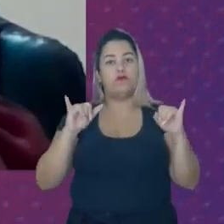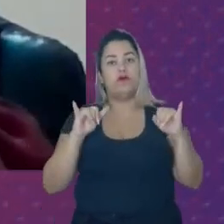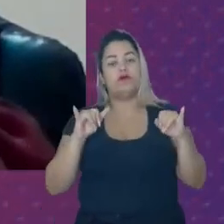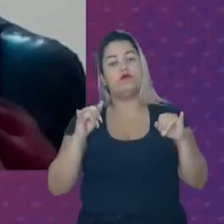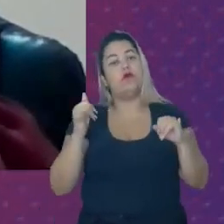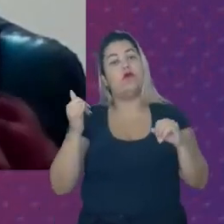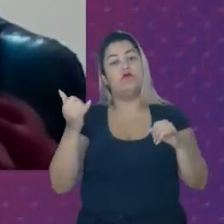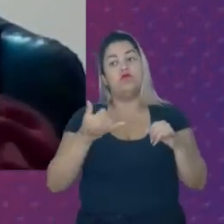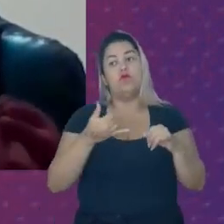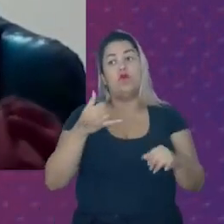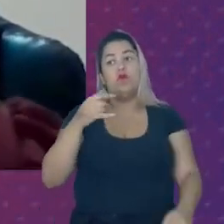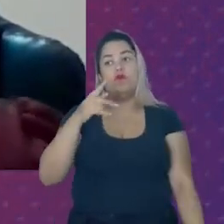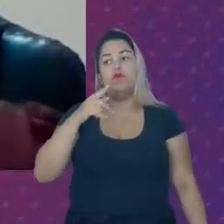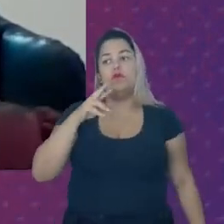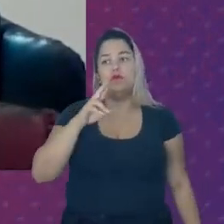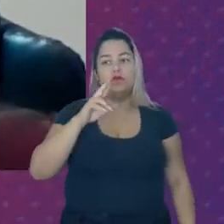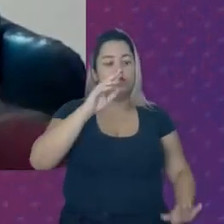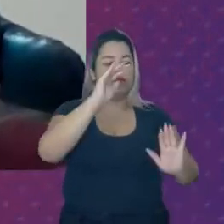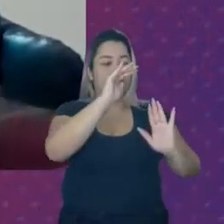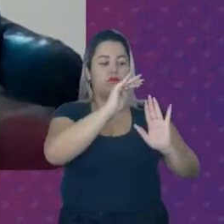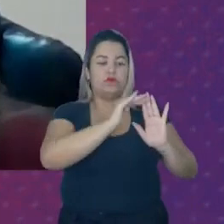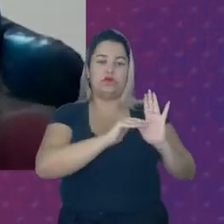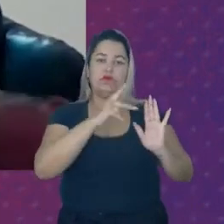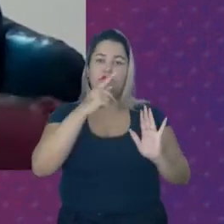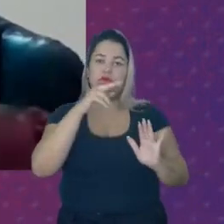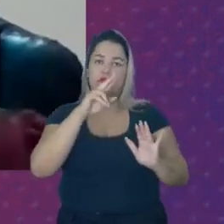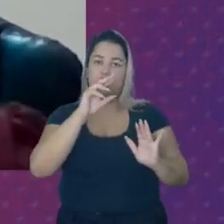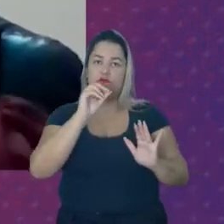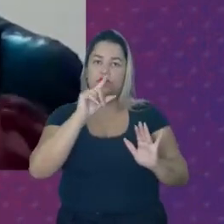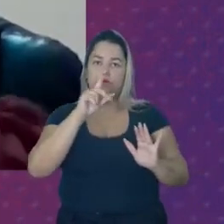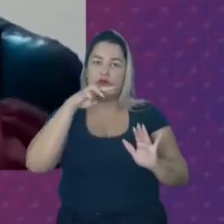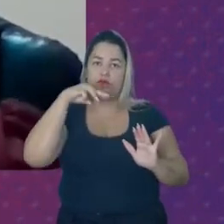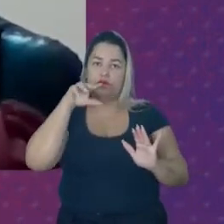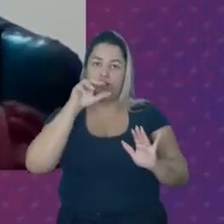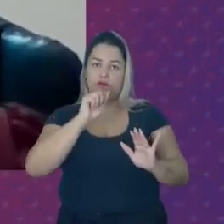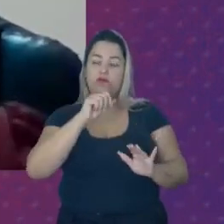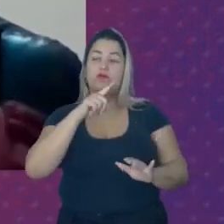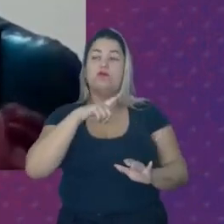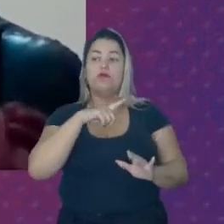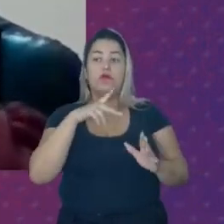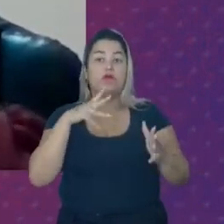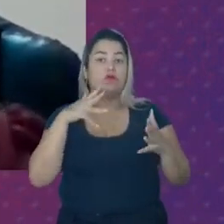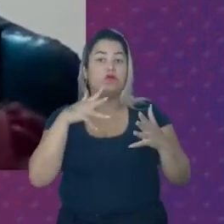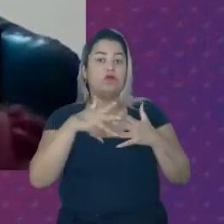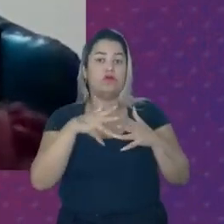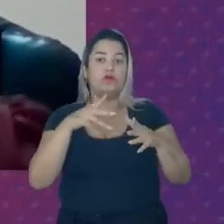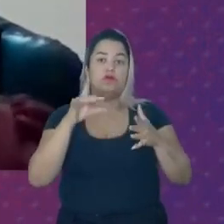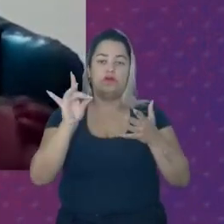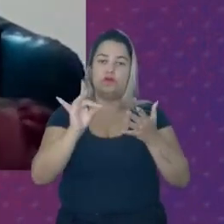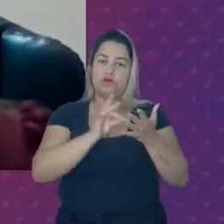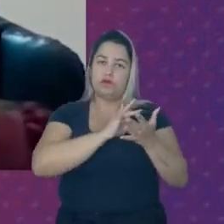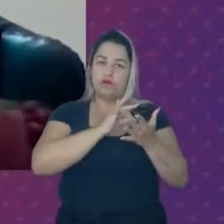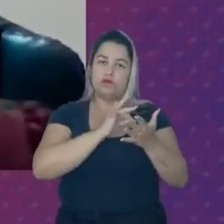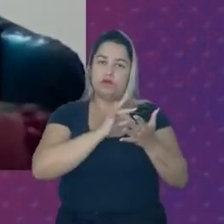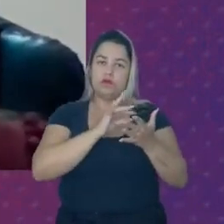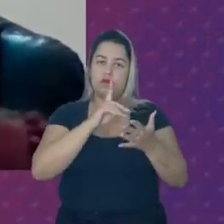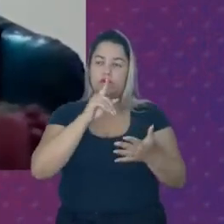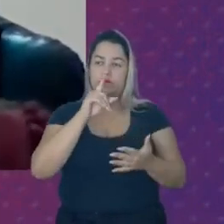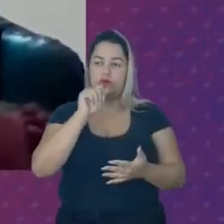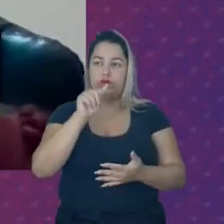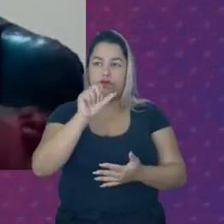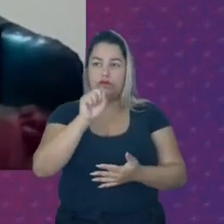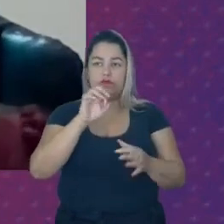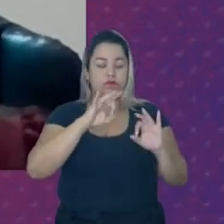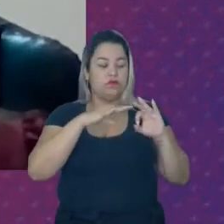no programa, se você der a mesma informação diferente em outro, há esse cruzamento de dados e a família acaba sendo